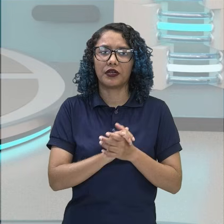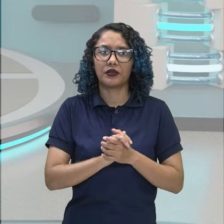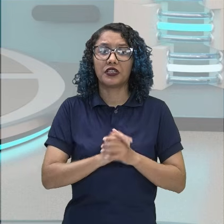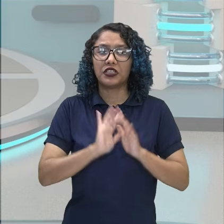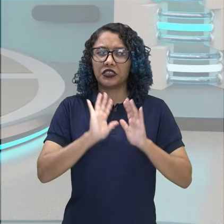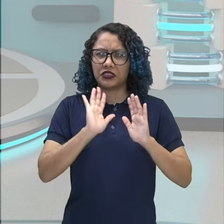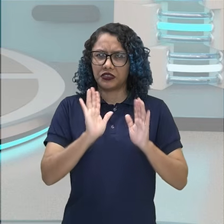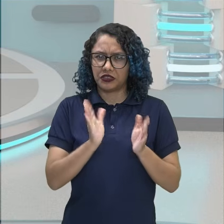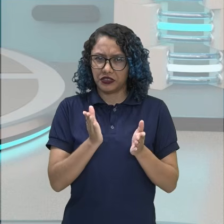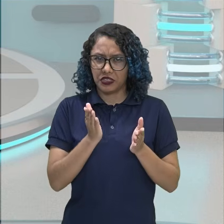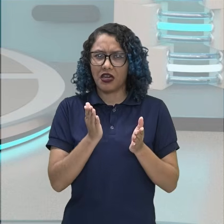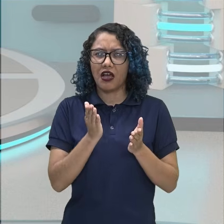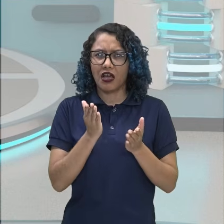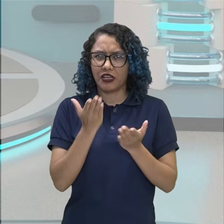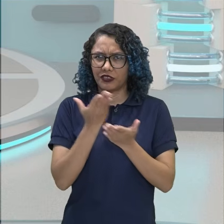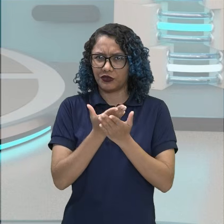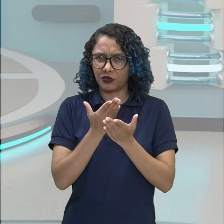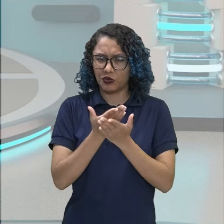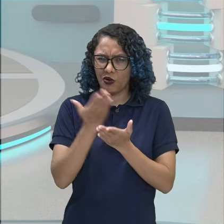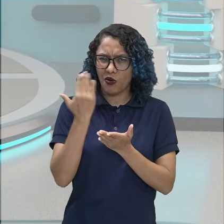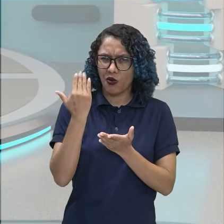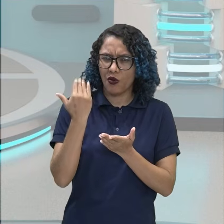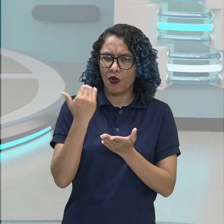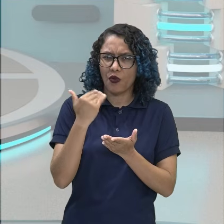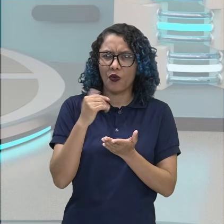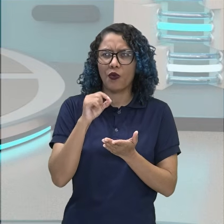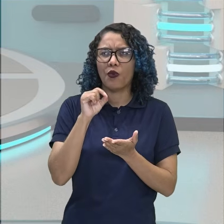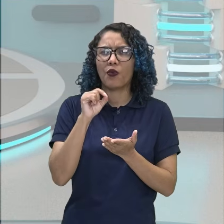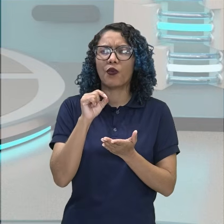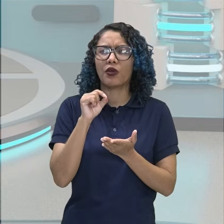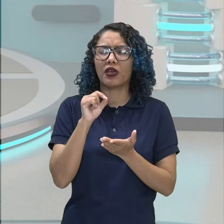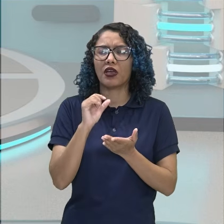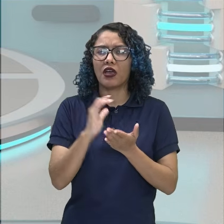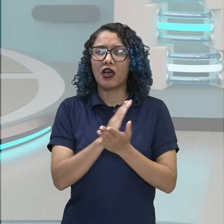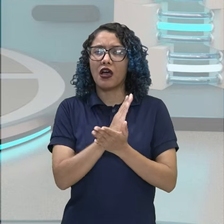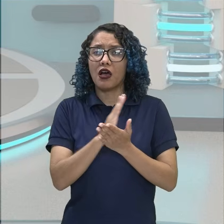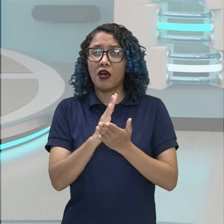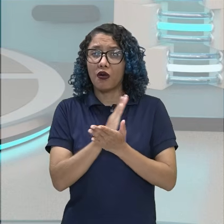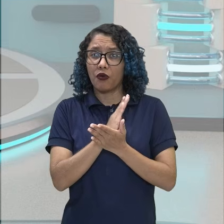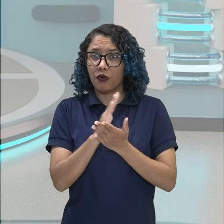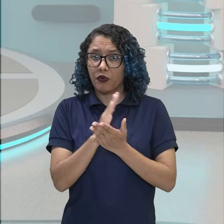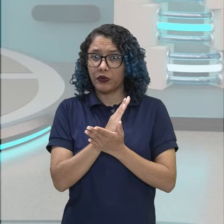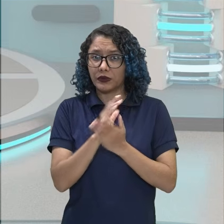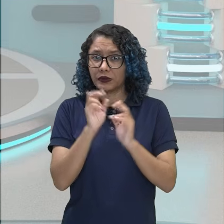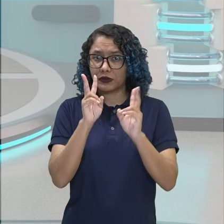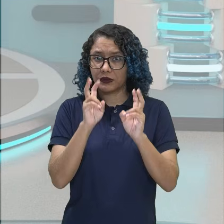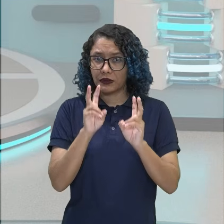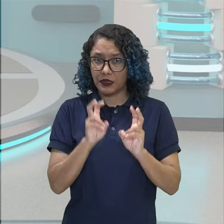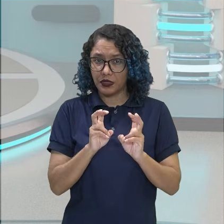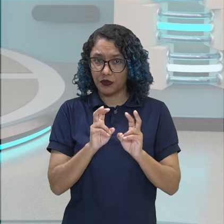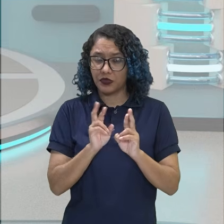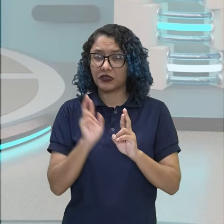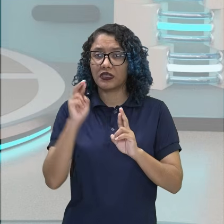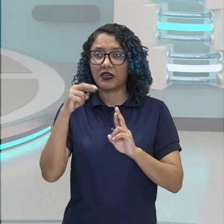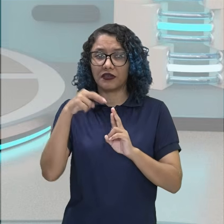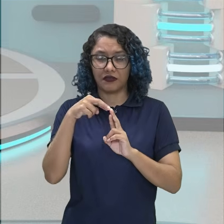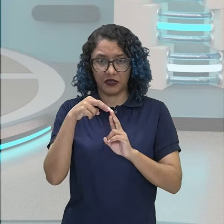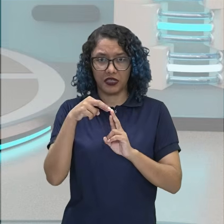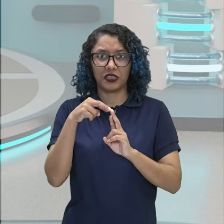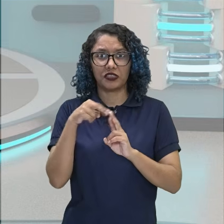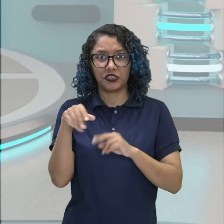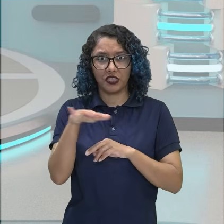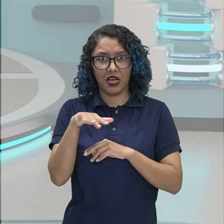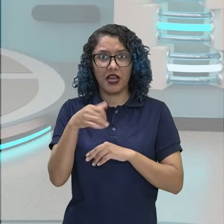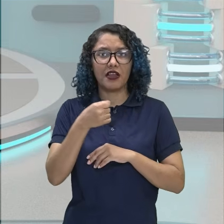longo desta primeira unidade, né, aí algumas situações relacionadas a este campo jornalístico, a